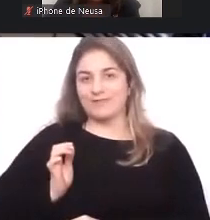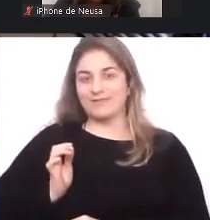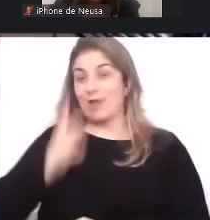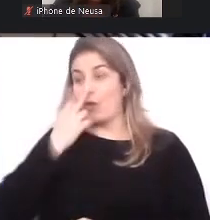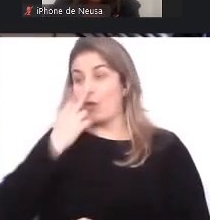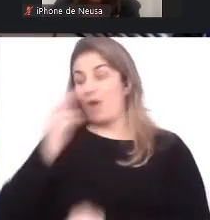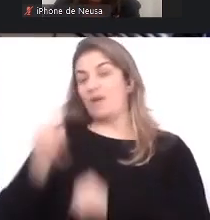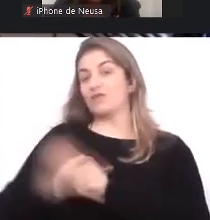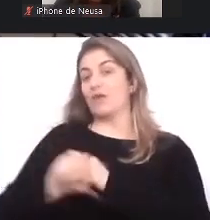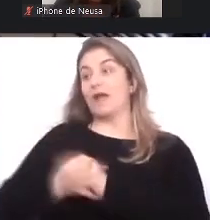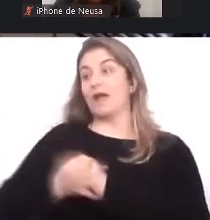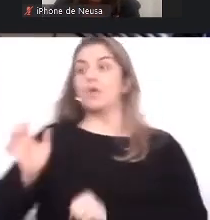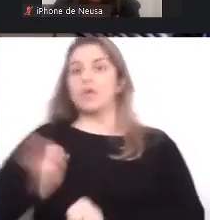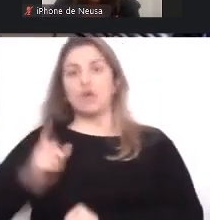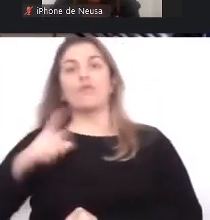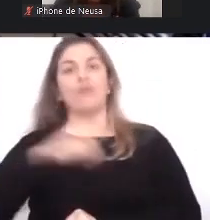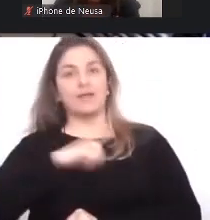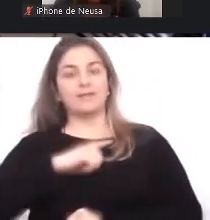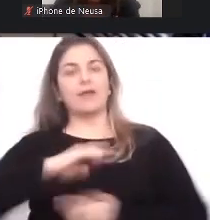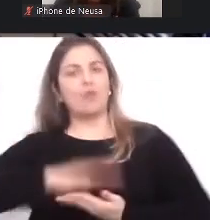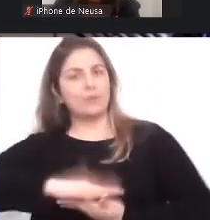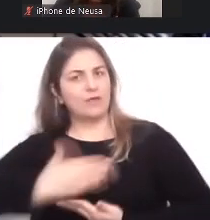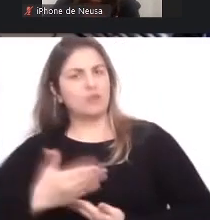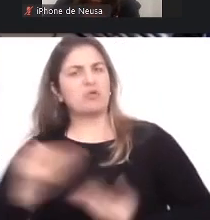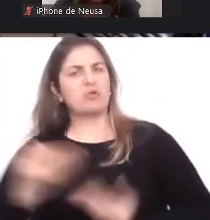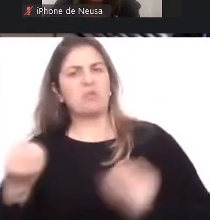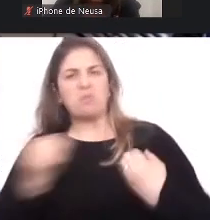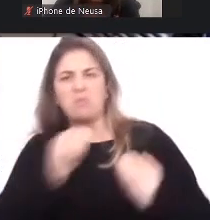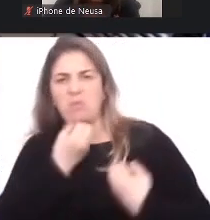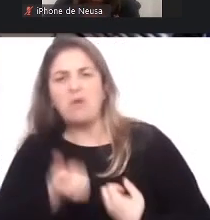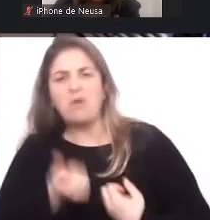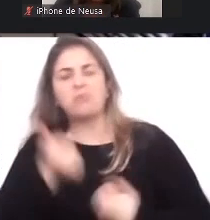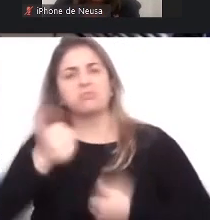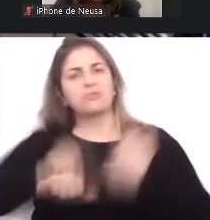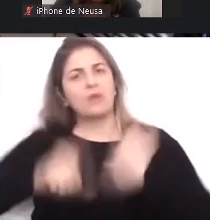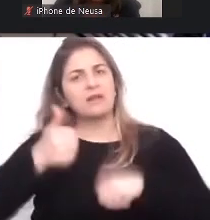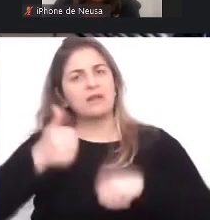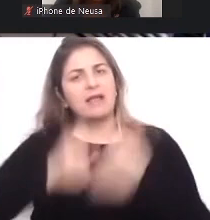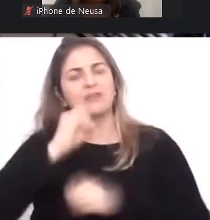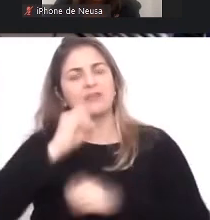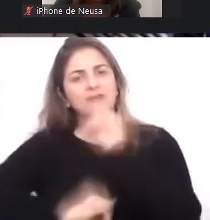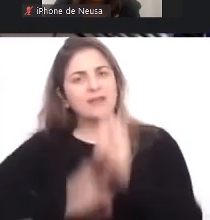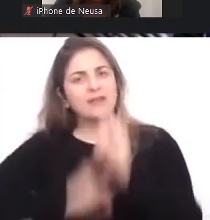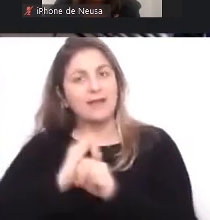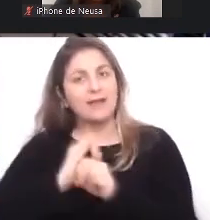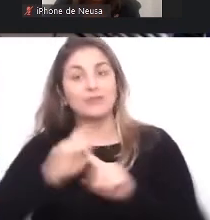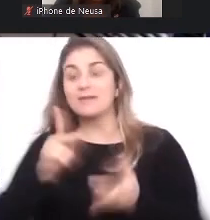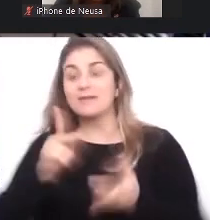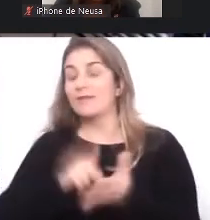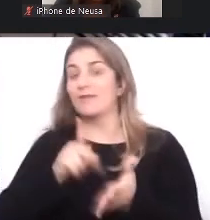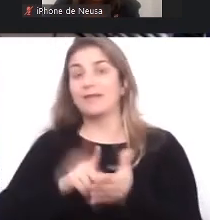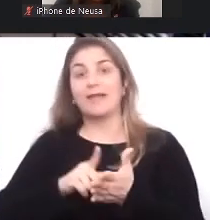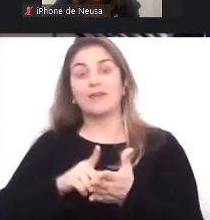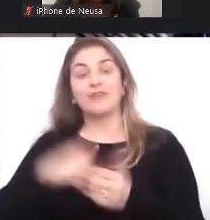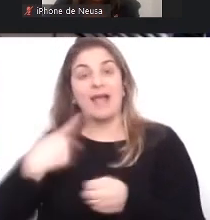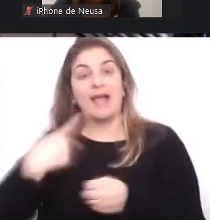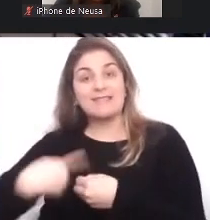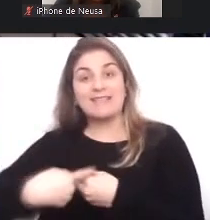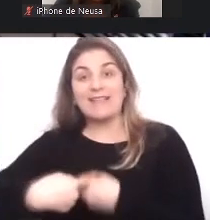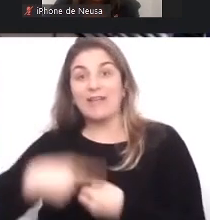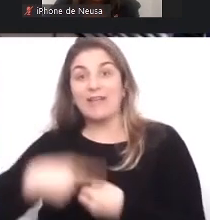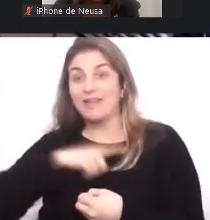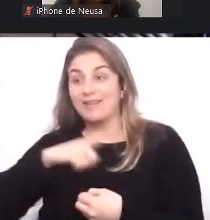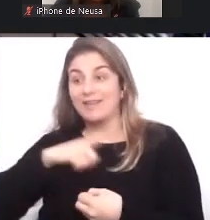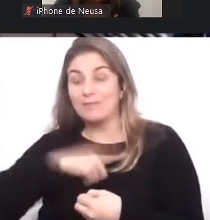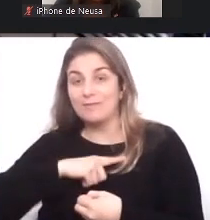dinheiro para ter um bom computador, uma boa internet, quando muitas vezes na cidade onde ele está, não existe isso. A cidade não dispõe